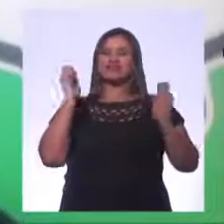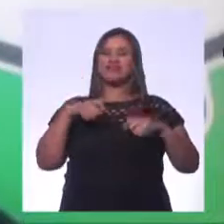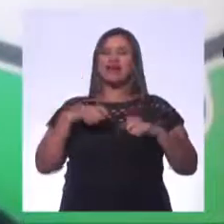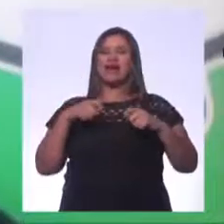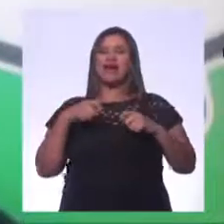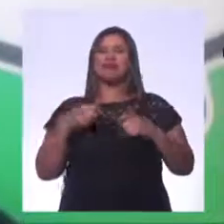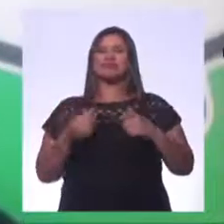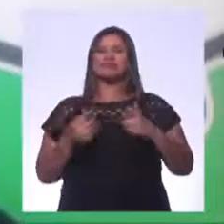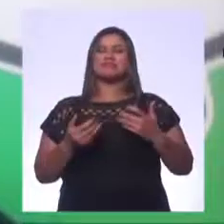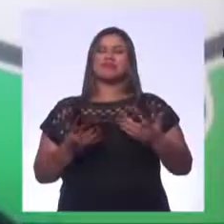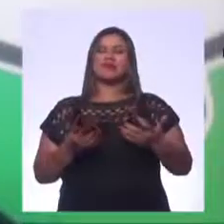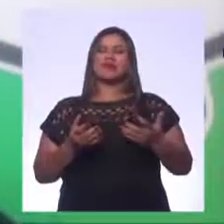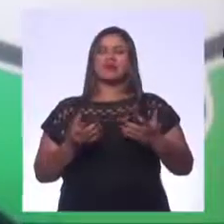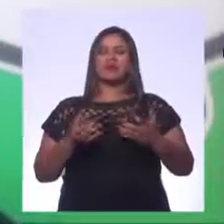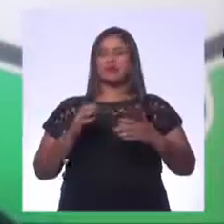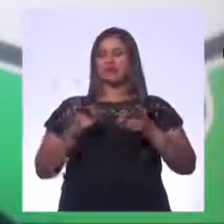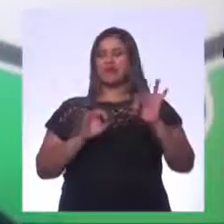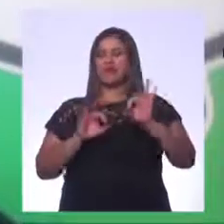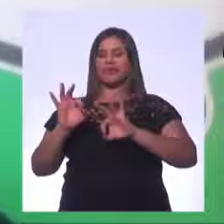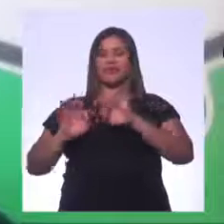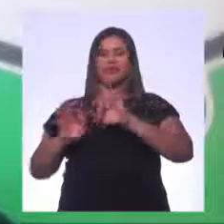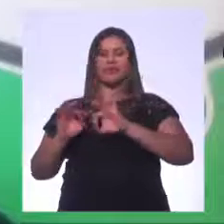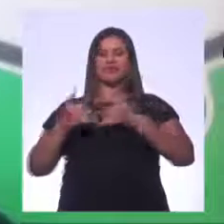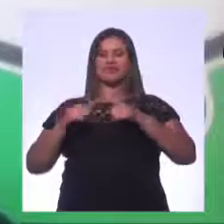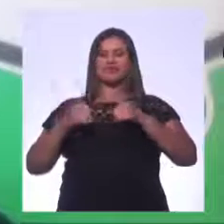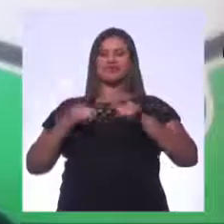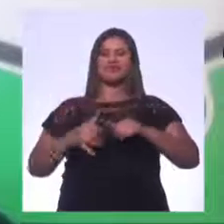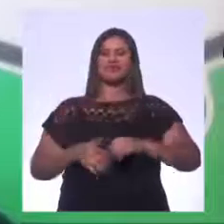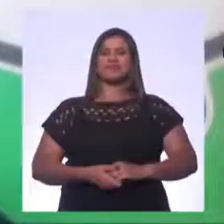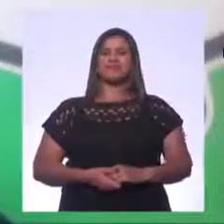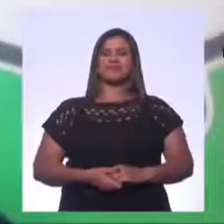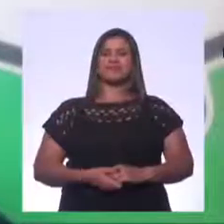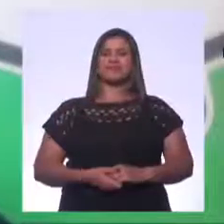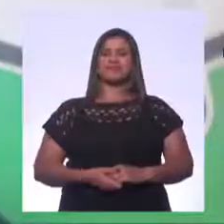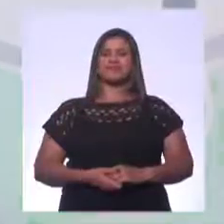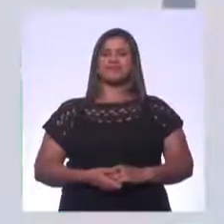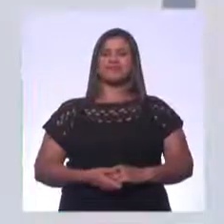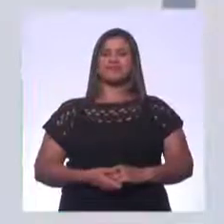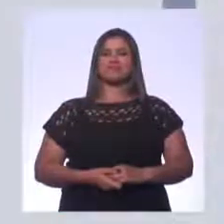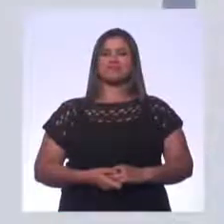como montar o seu circuito.